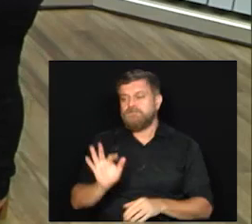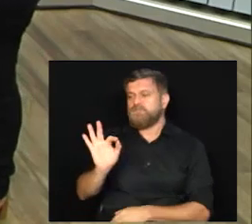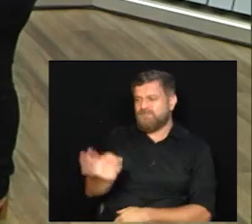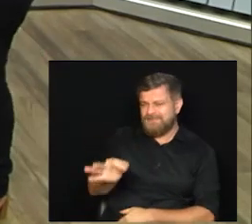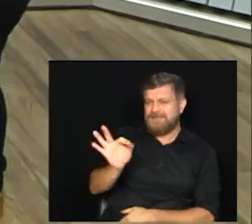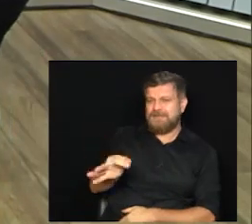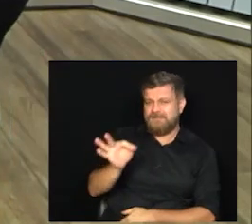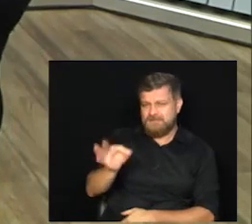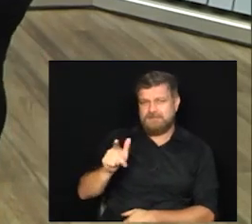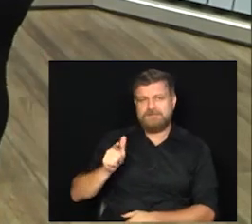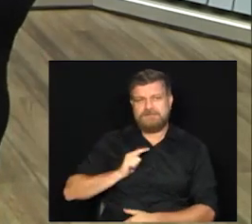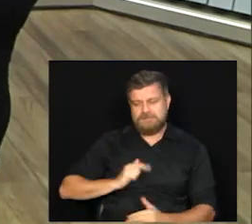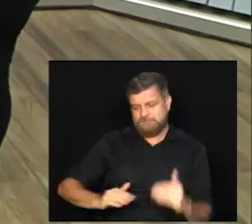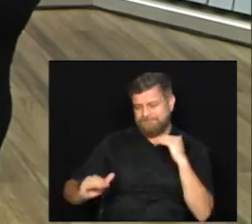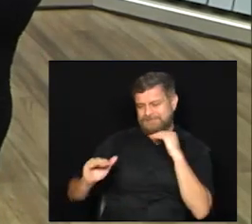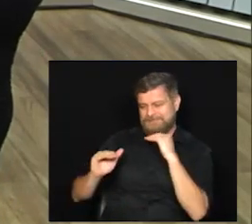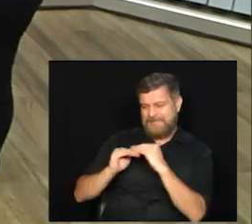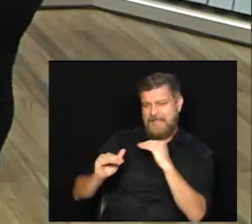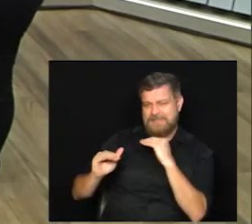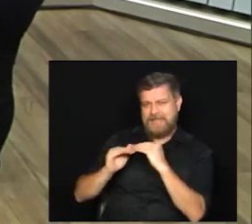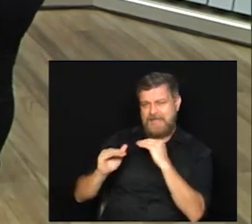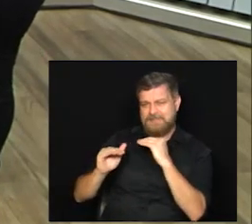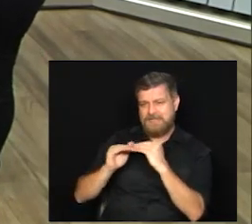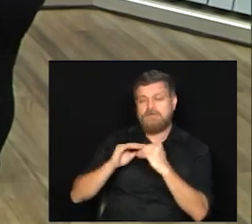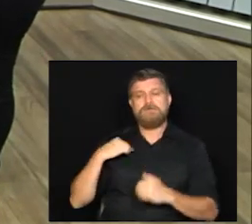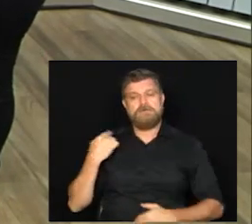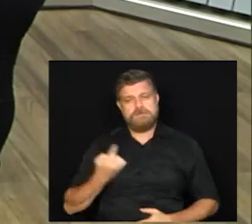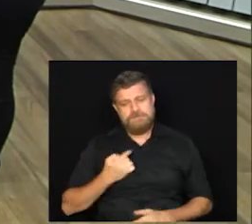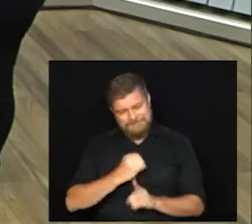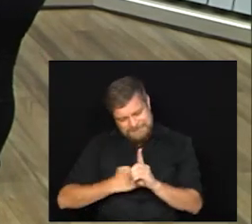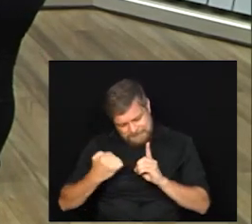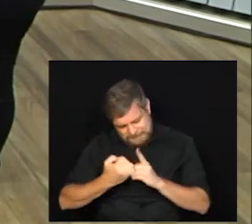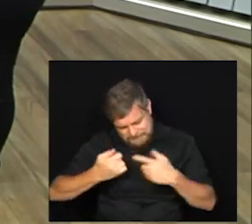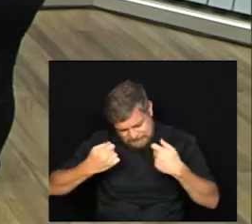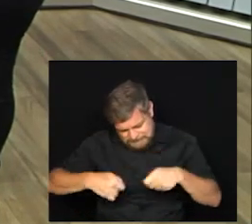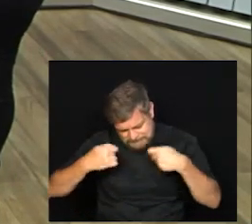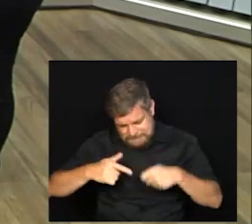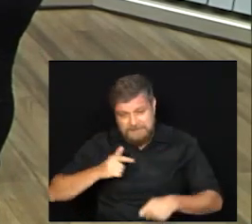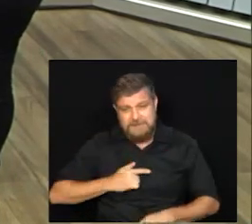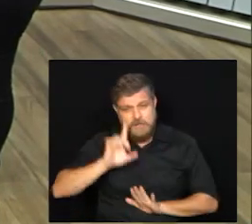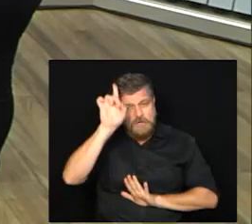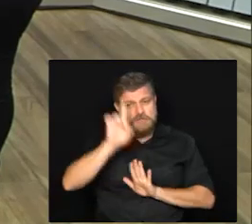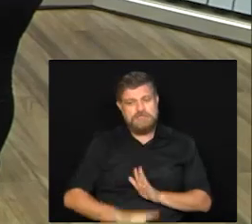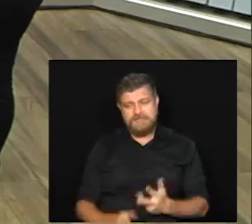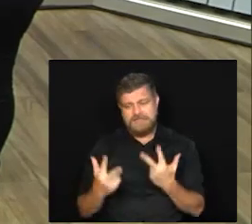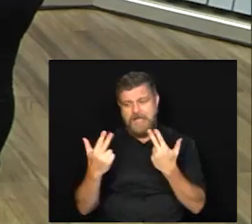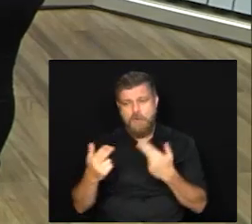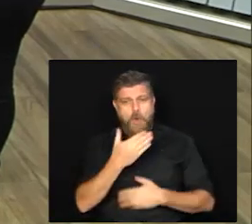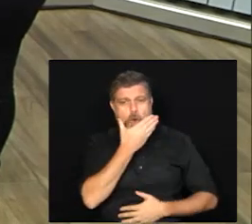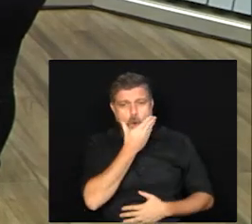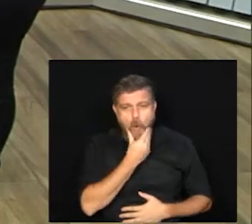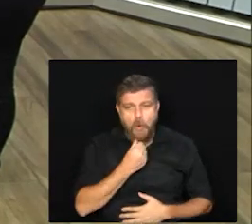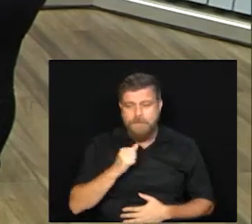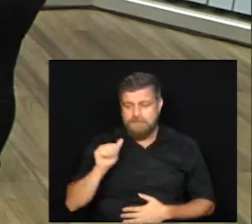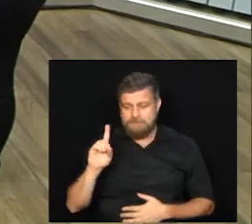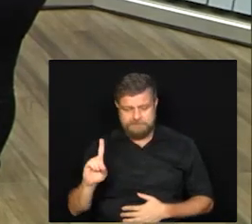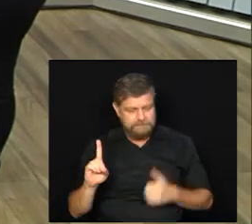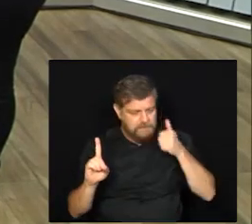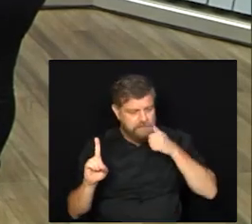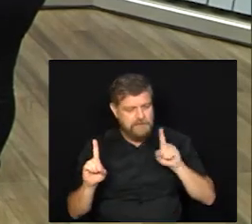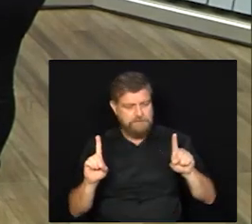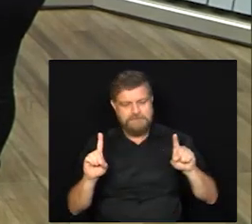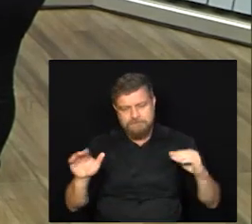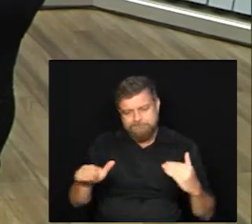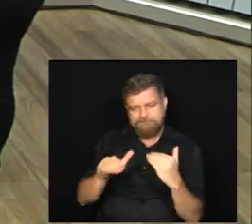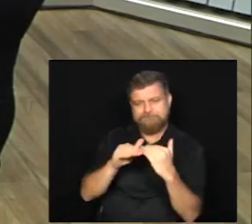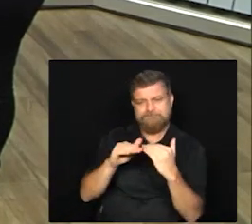Mais equidade, que é o que a gente pede para nossa sociedade, né? Os mesmos direitos entre homens e mulheres que, infelizmente, a